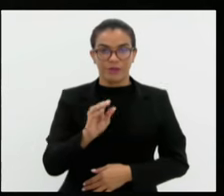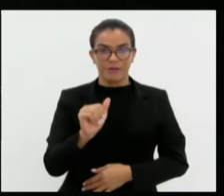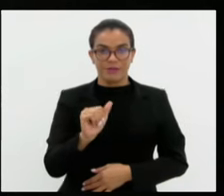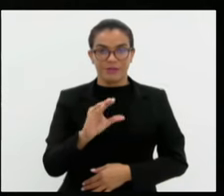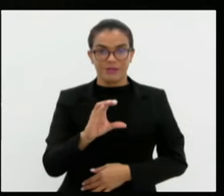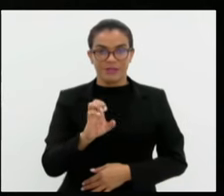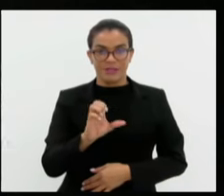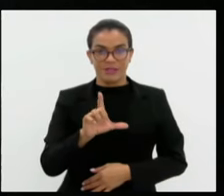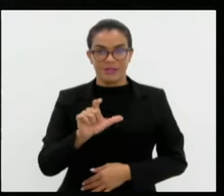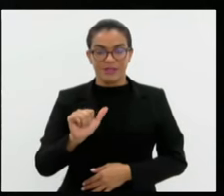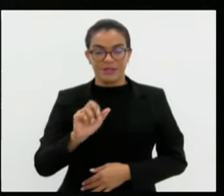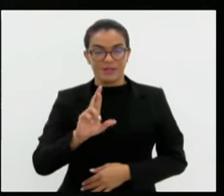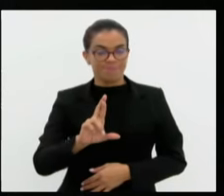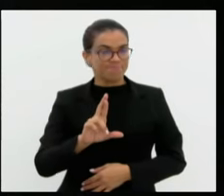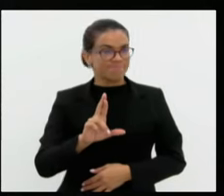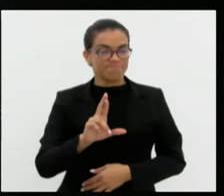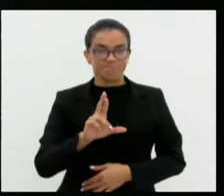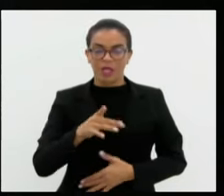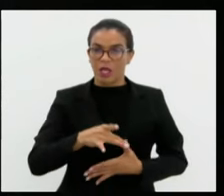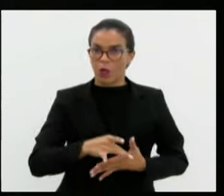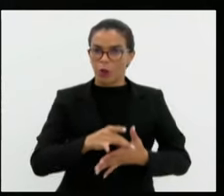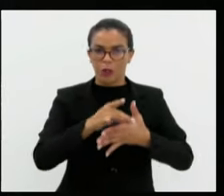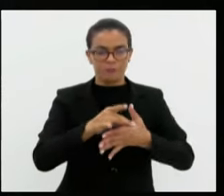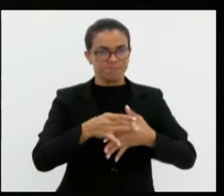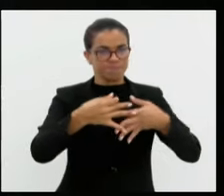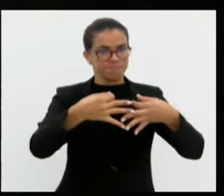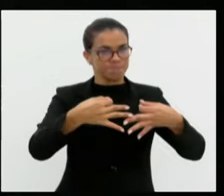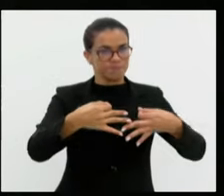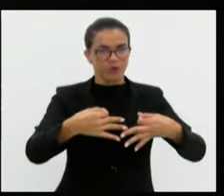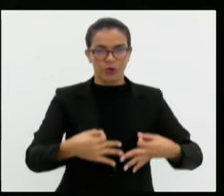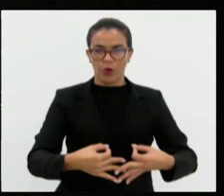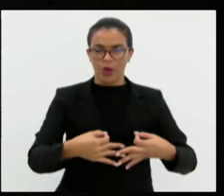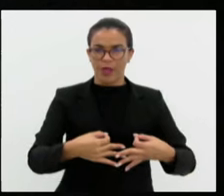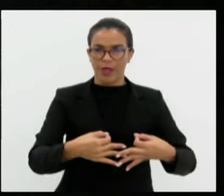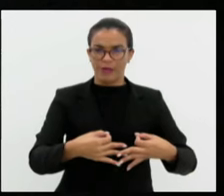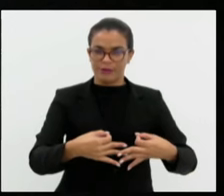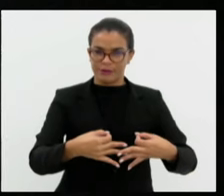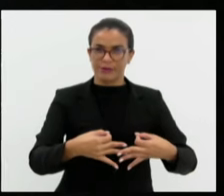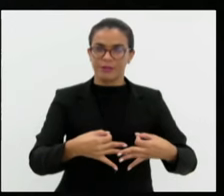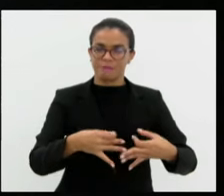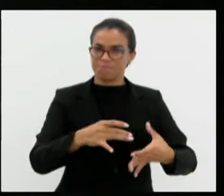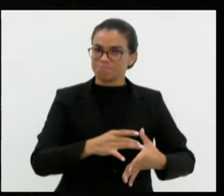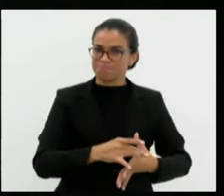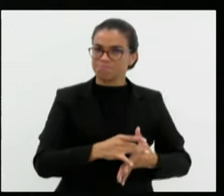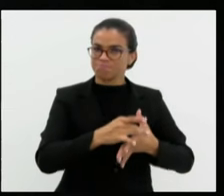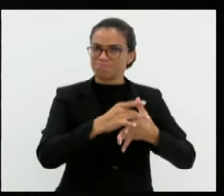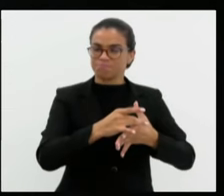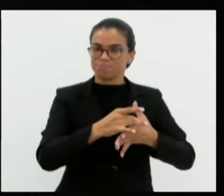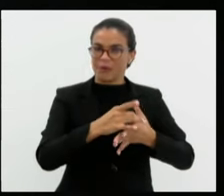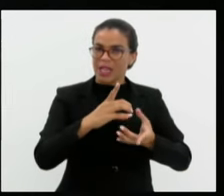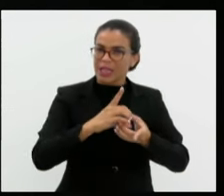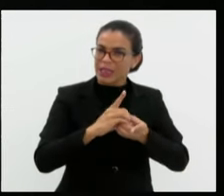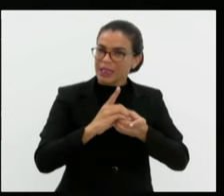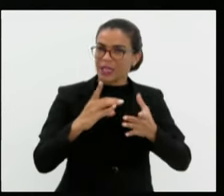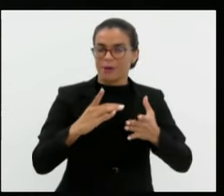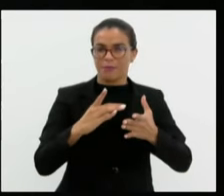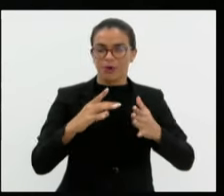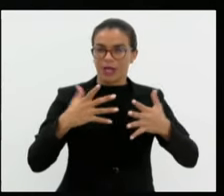Excelência que a conduta de Vossa Excelência foi correta, conduziu de maneira democrática, de